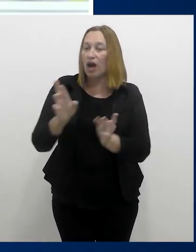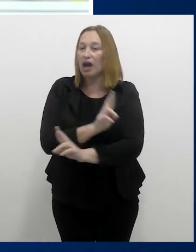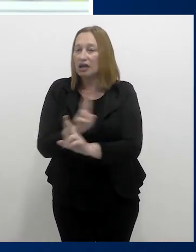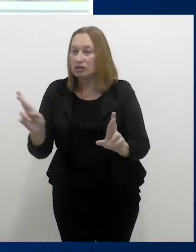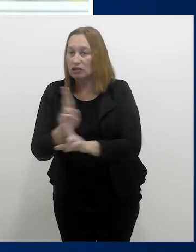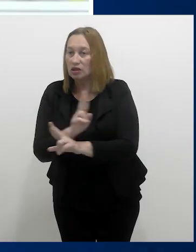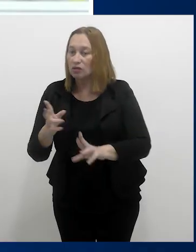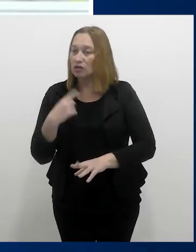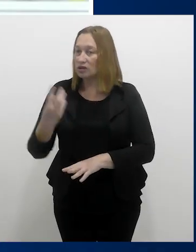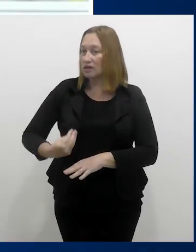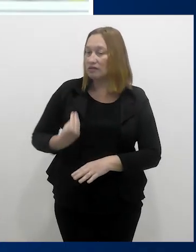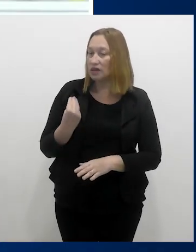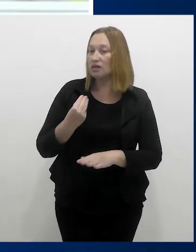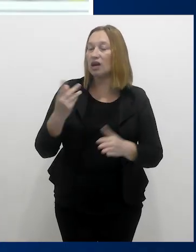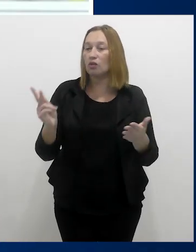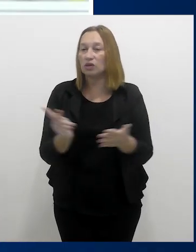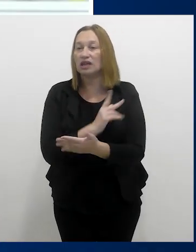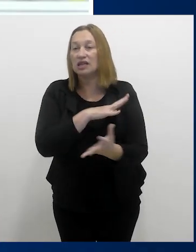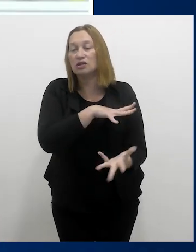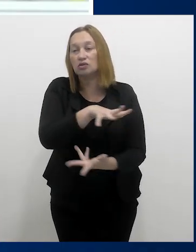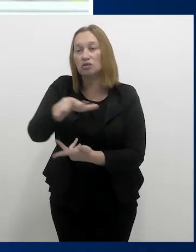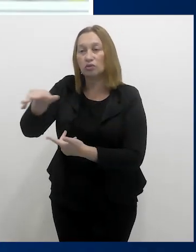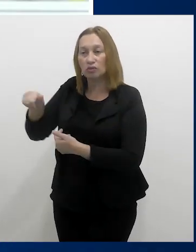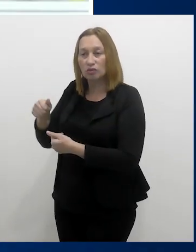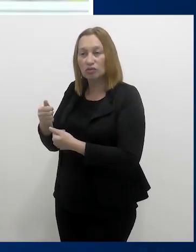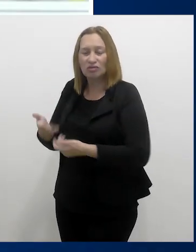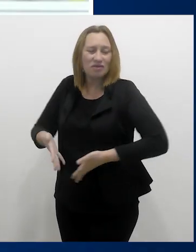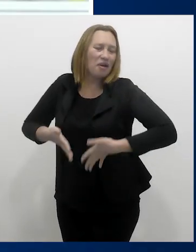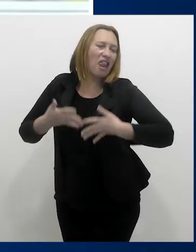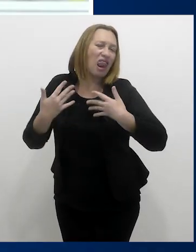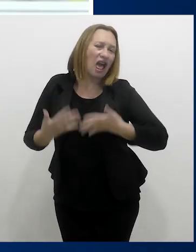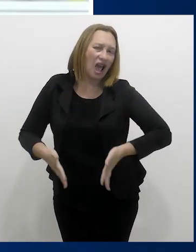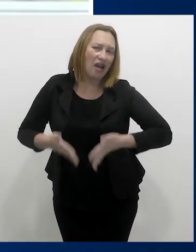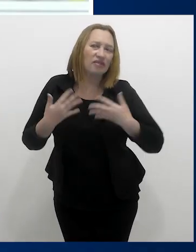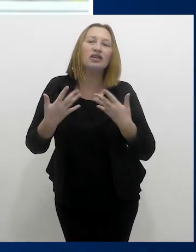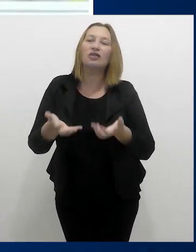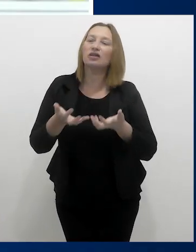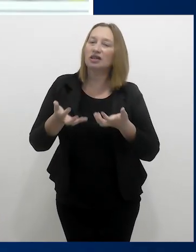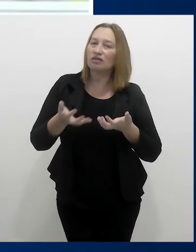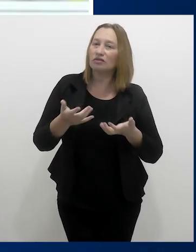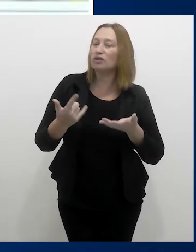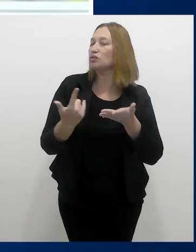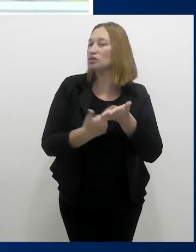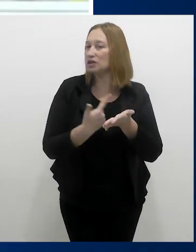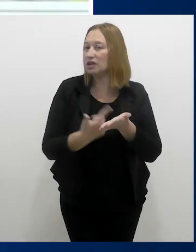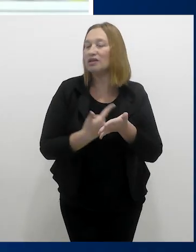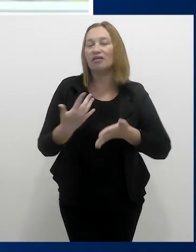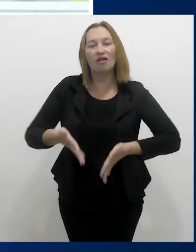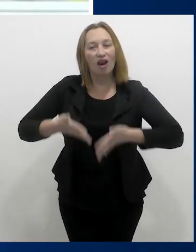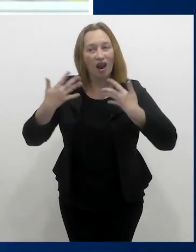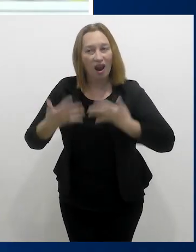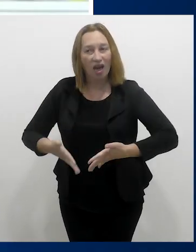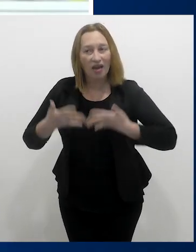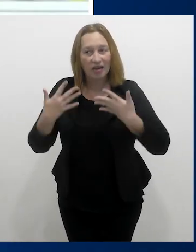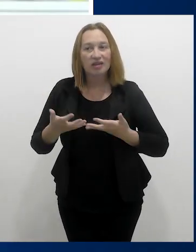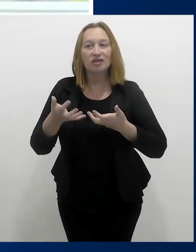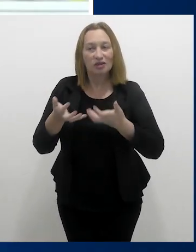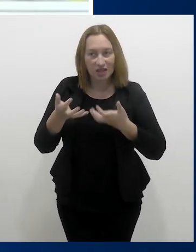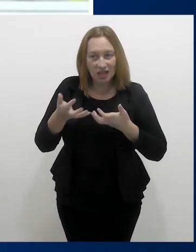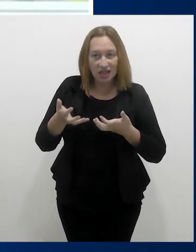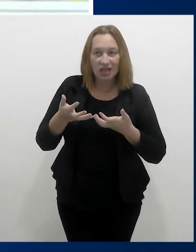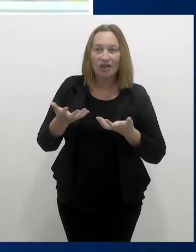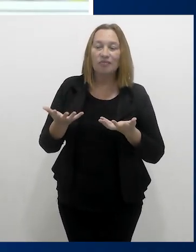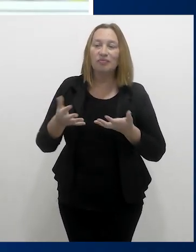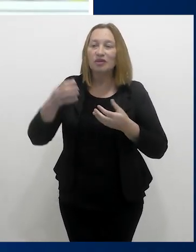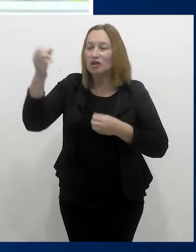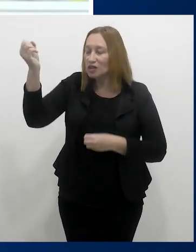nossa vida, com o que acontece no mundo, e de um jeito muito leve, né? Eu queria que ele fosse um livro leve, porque eu até